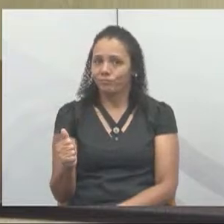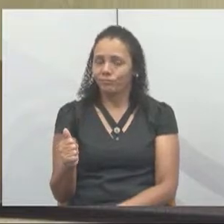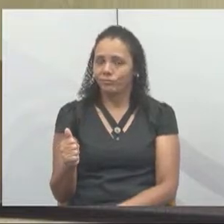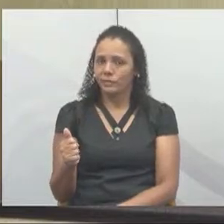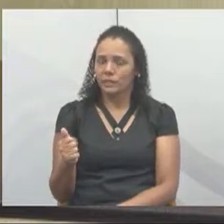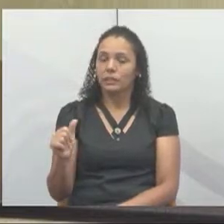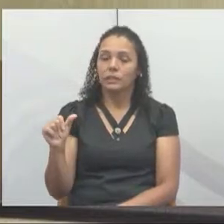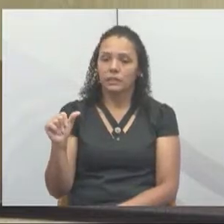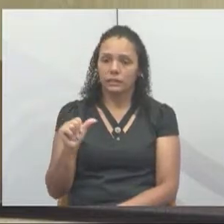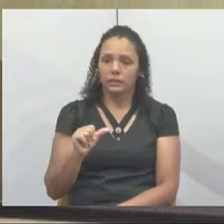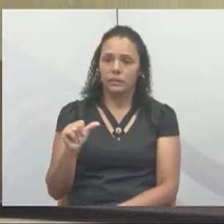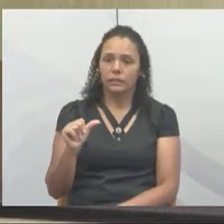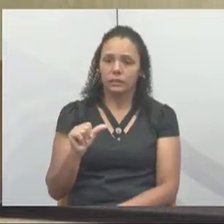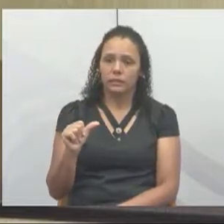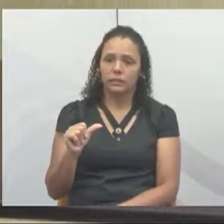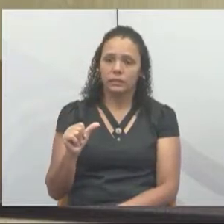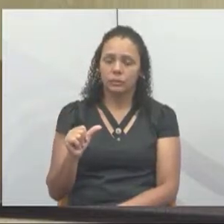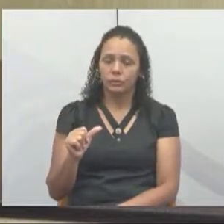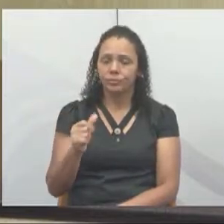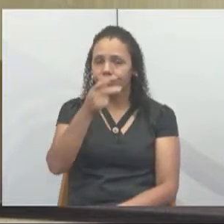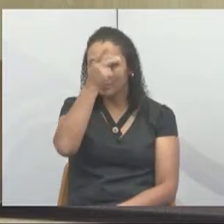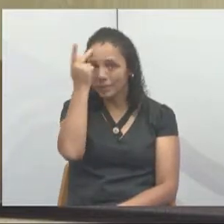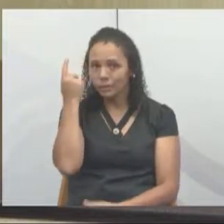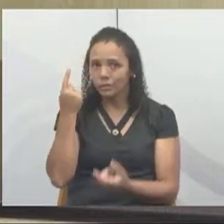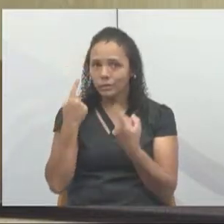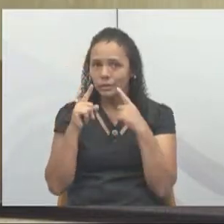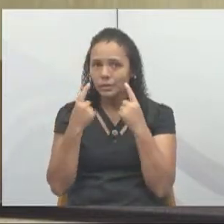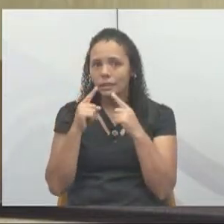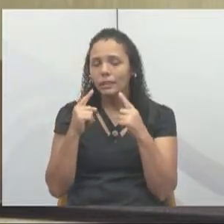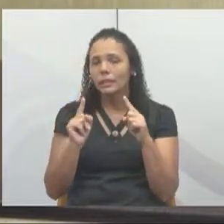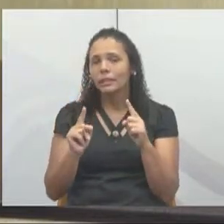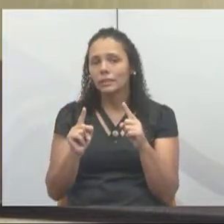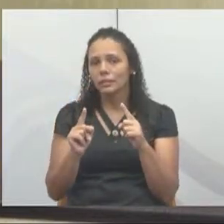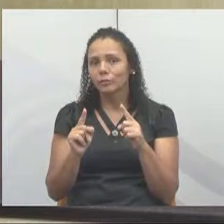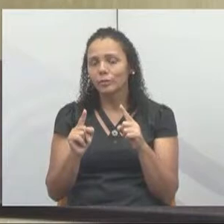ali. Muitas pessoas têm reclamado, inclusive com esse